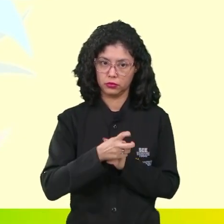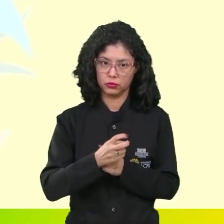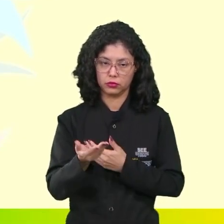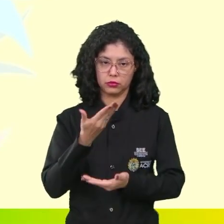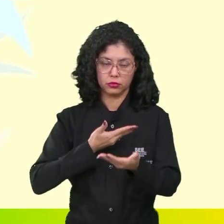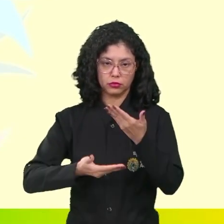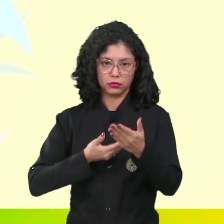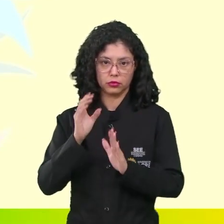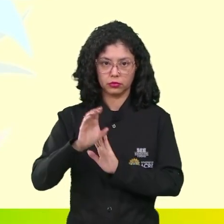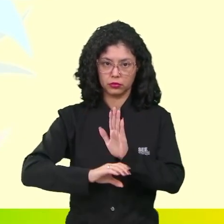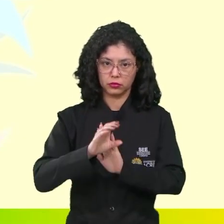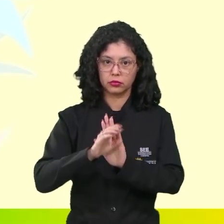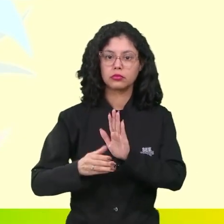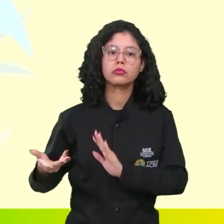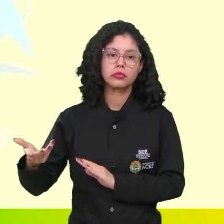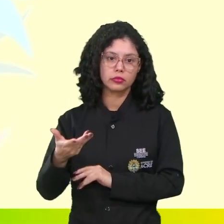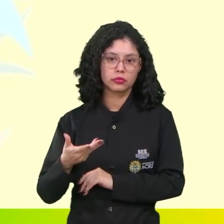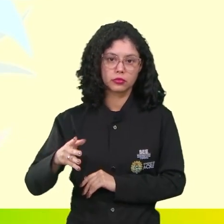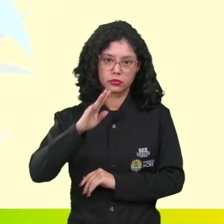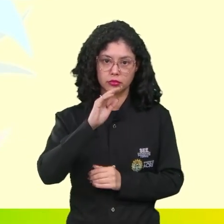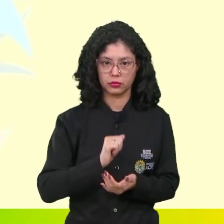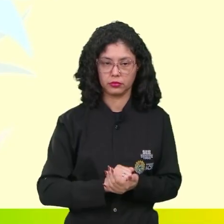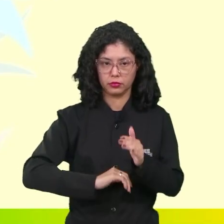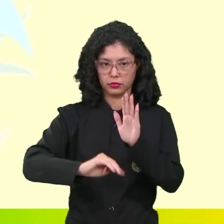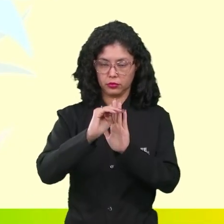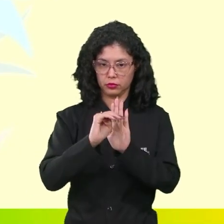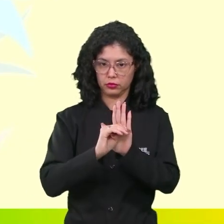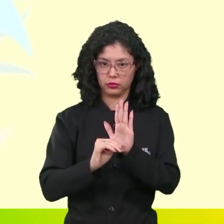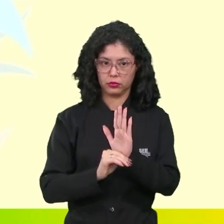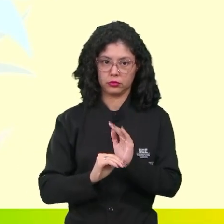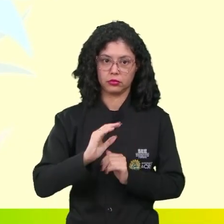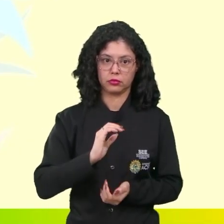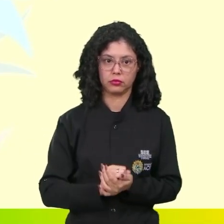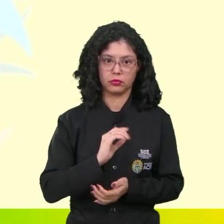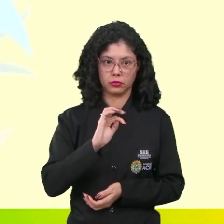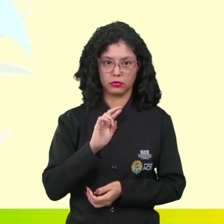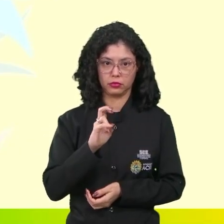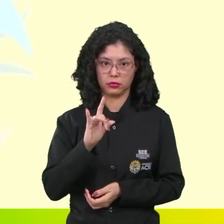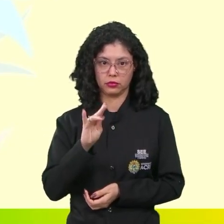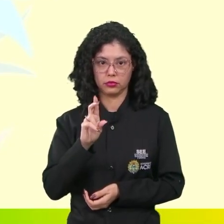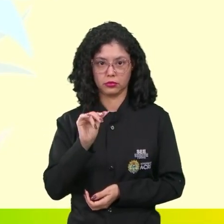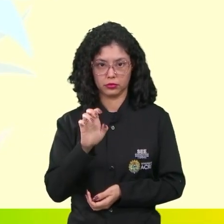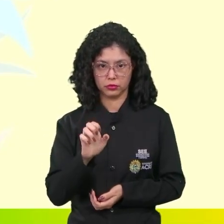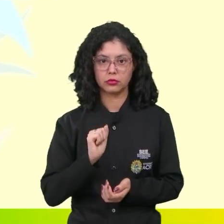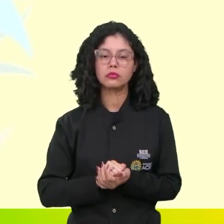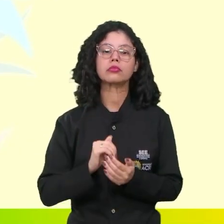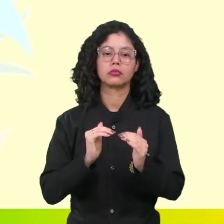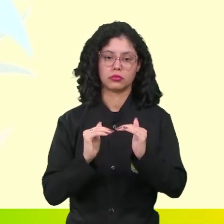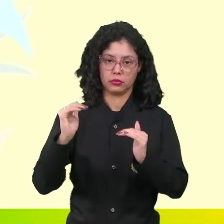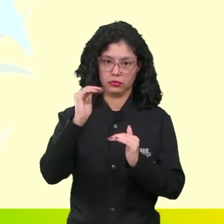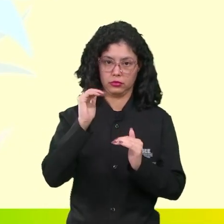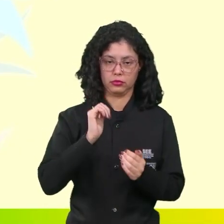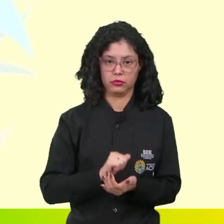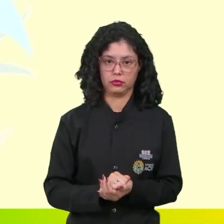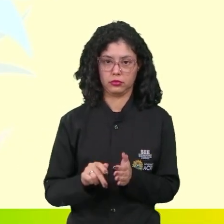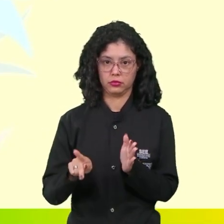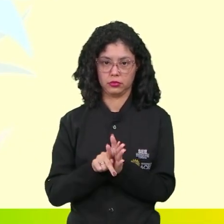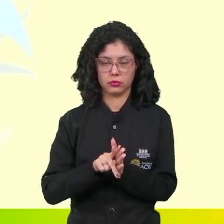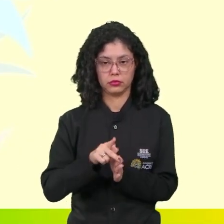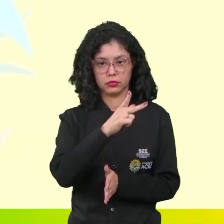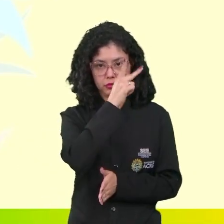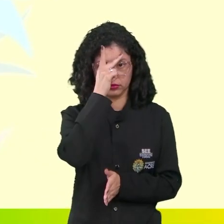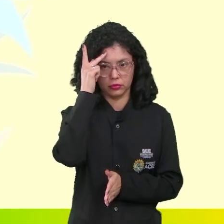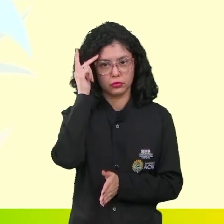filtram e compartilham conteúdo com base em critérios como a credibilidade, a relevância, o interesse